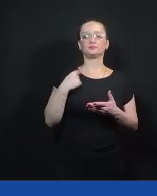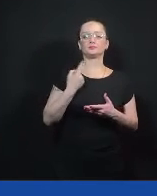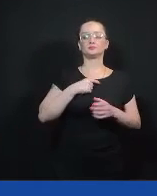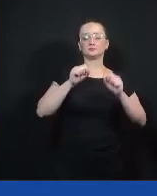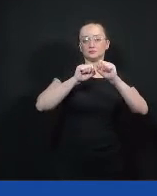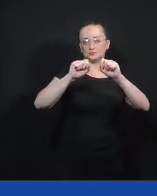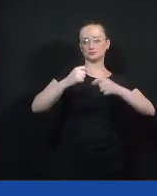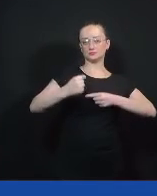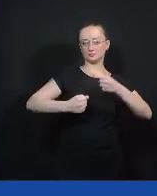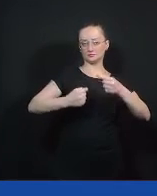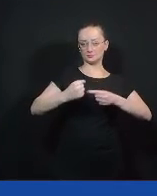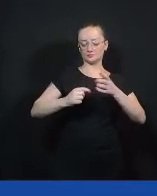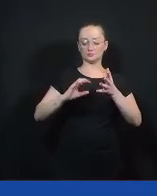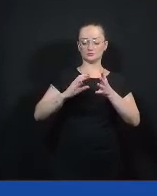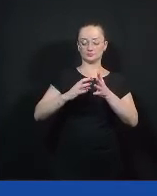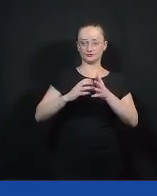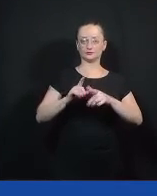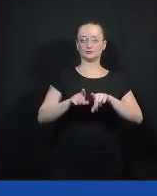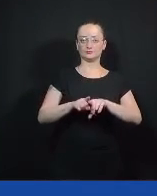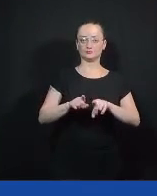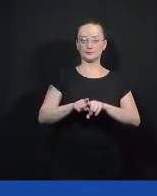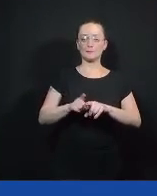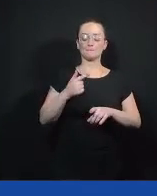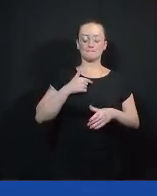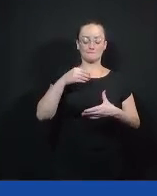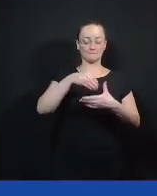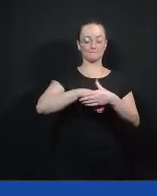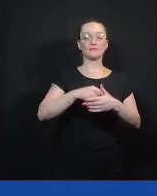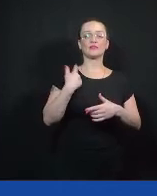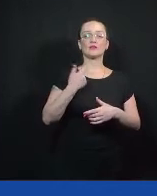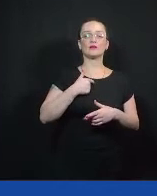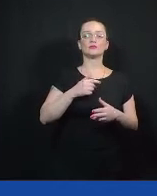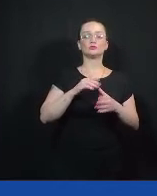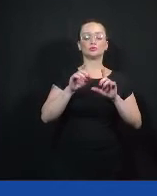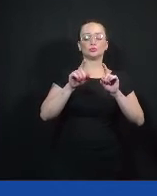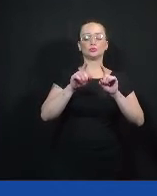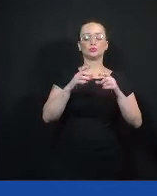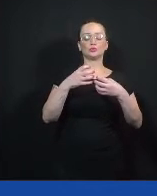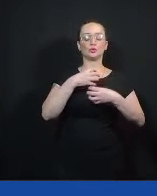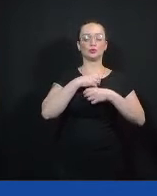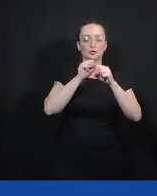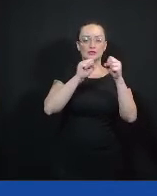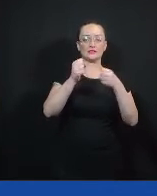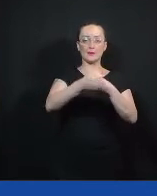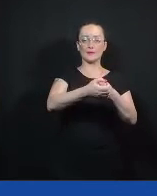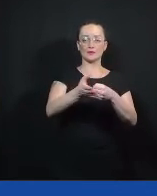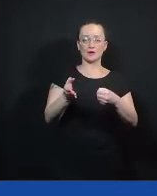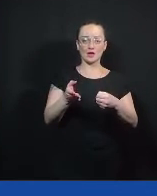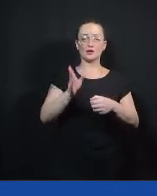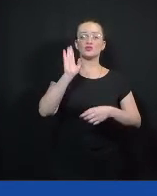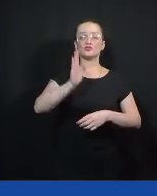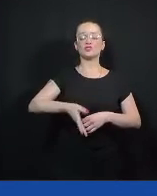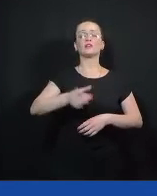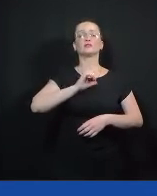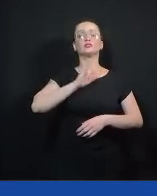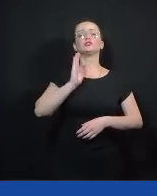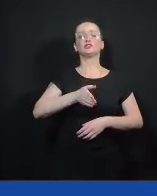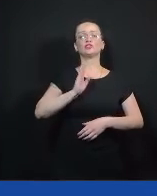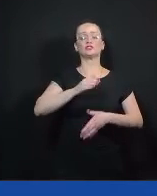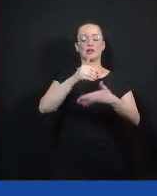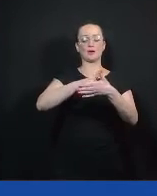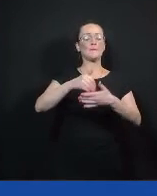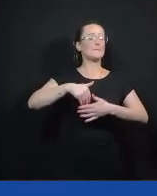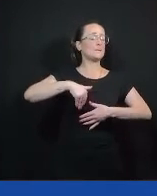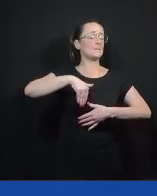nosso sistema político partidário, né, dentro do nosso regime democrático. O que aconteceu? Já é a eleição com o